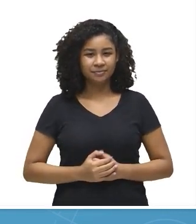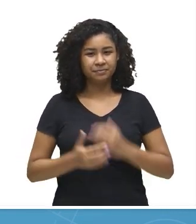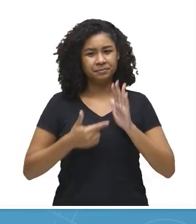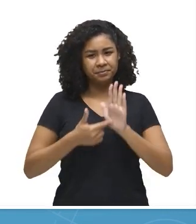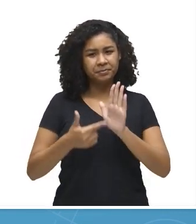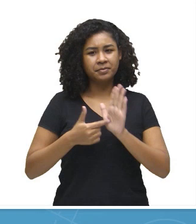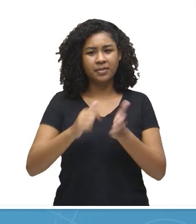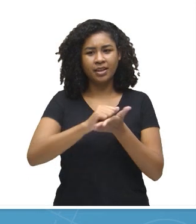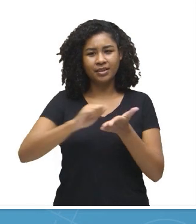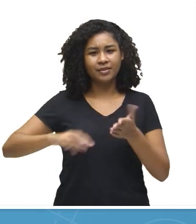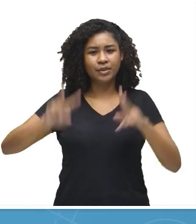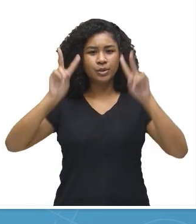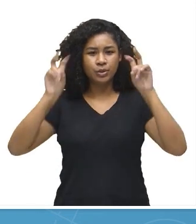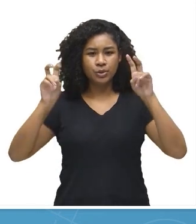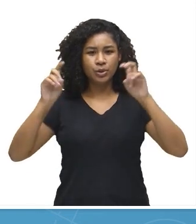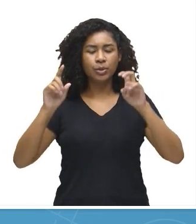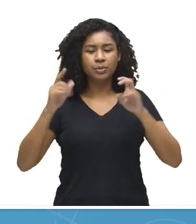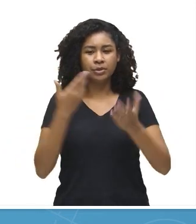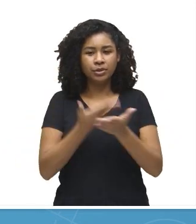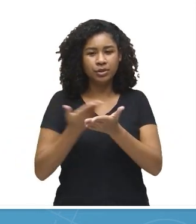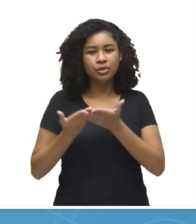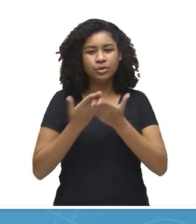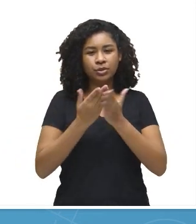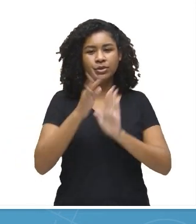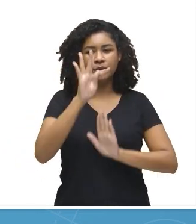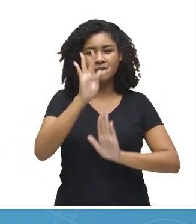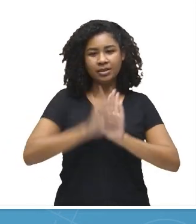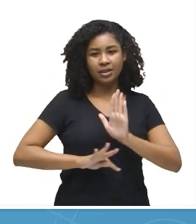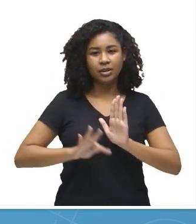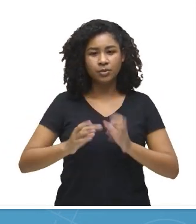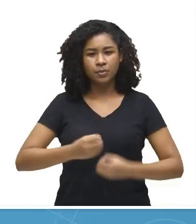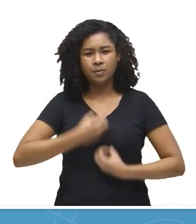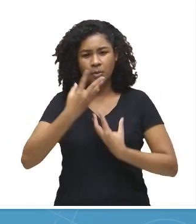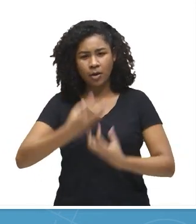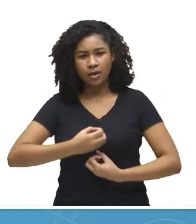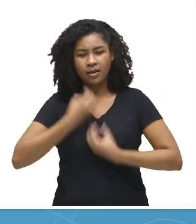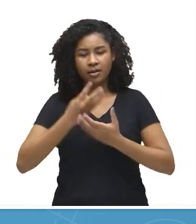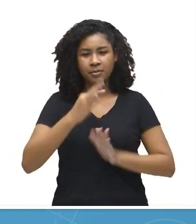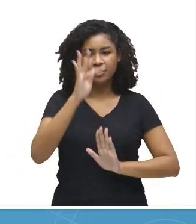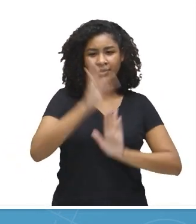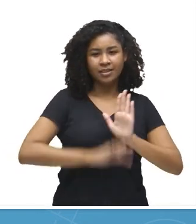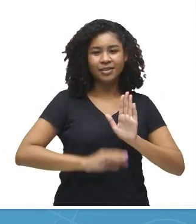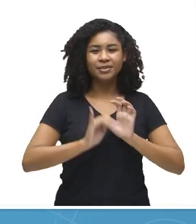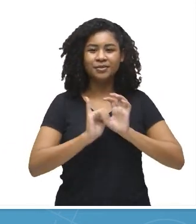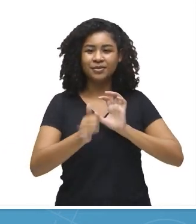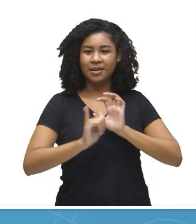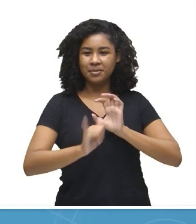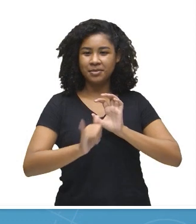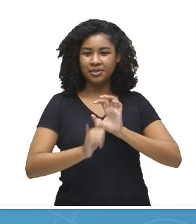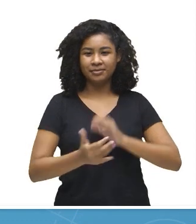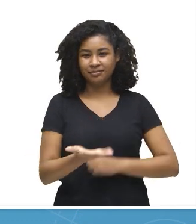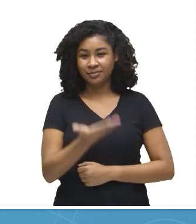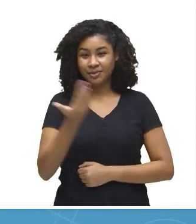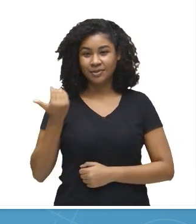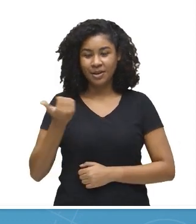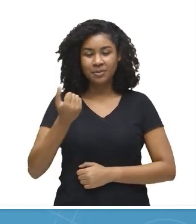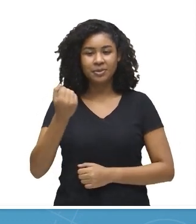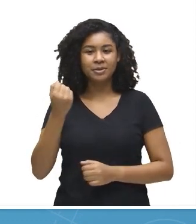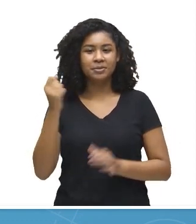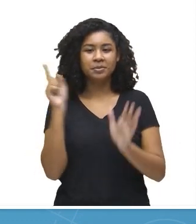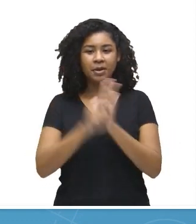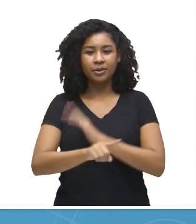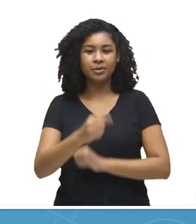sobre os gêneros, os estudos textuais sobre poema, texto injuntivo e fábula. Vamos lá então para a nossa primeira